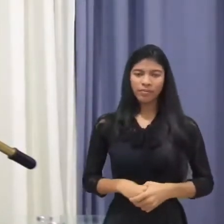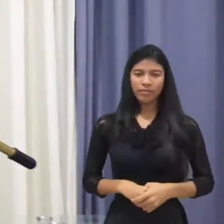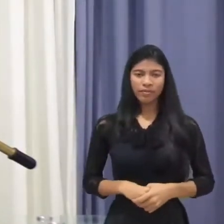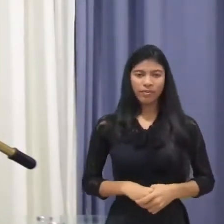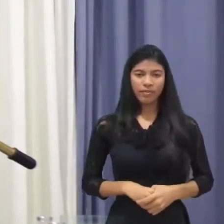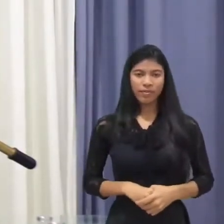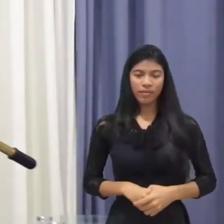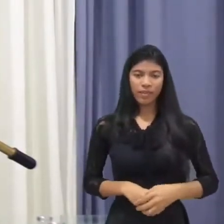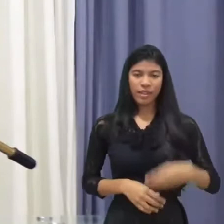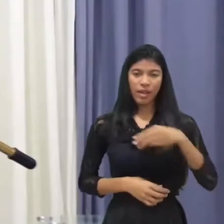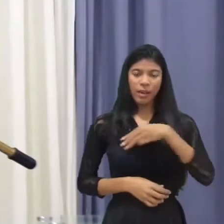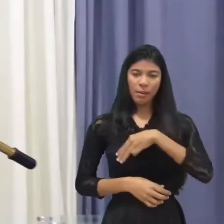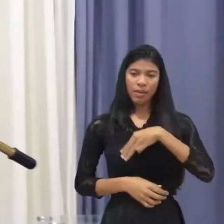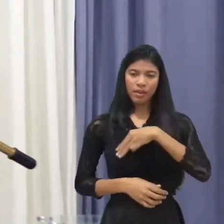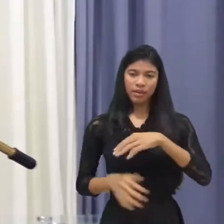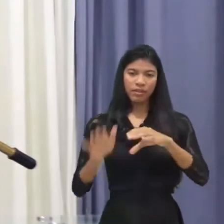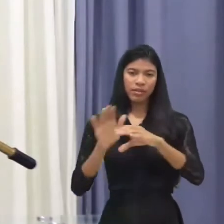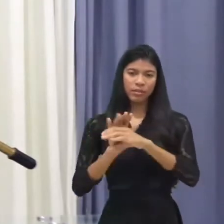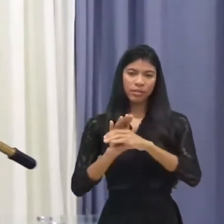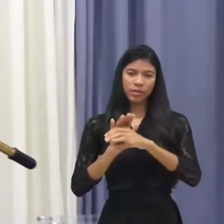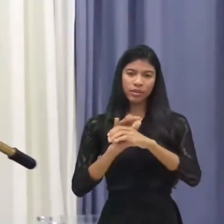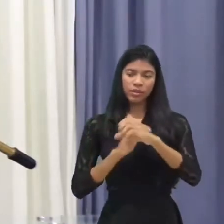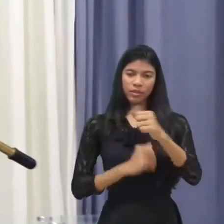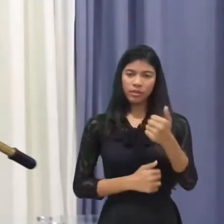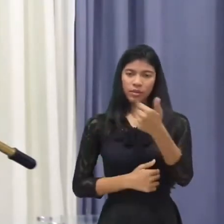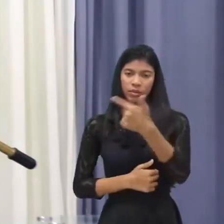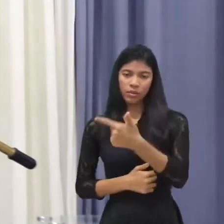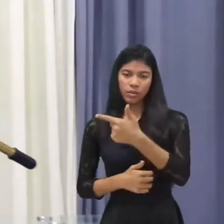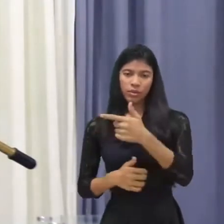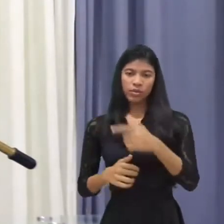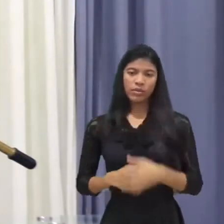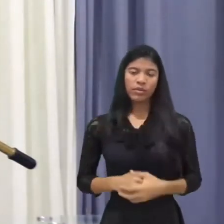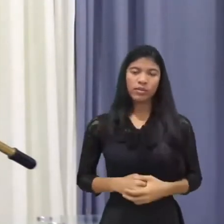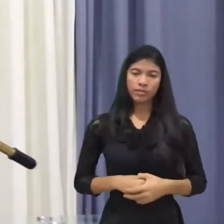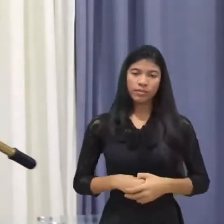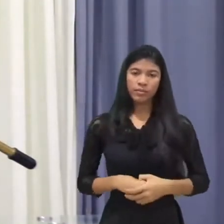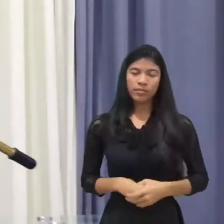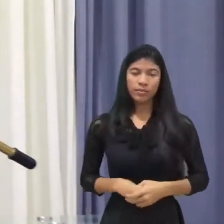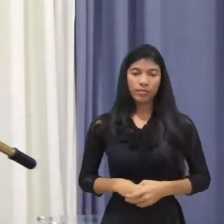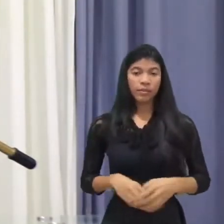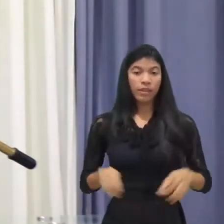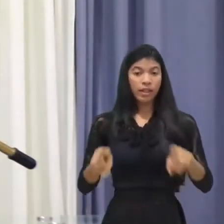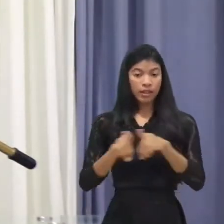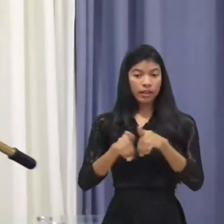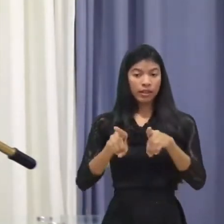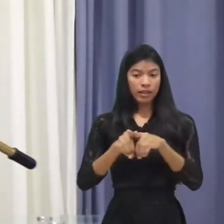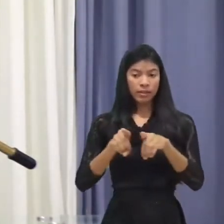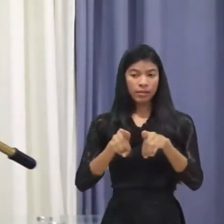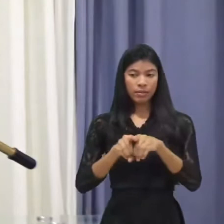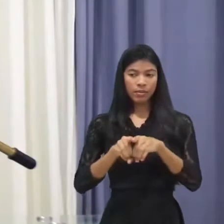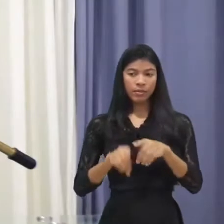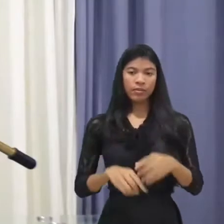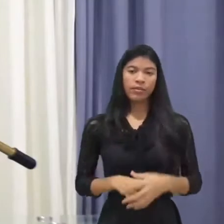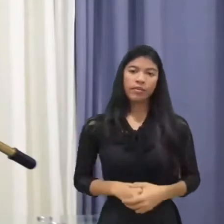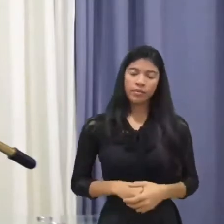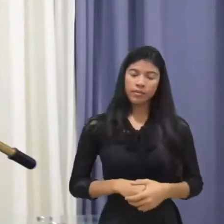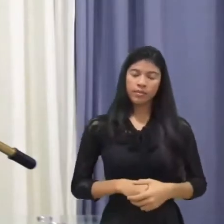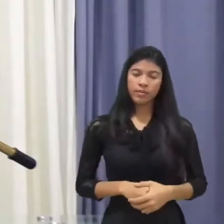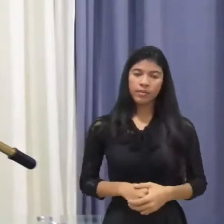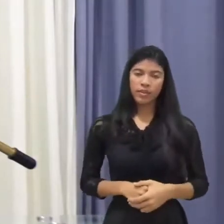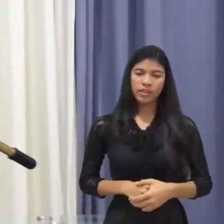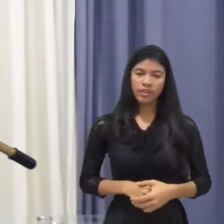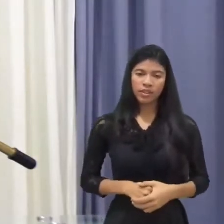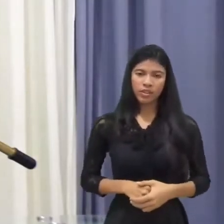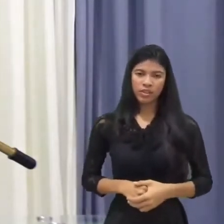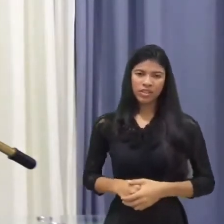conforme Mateus 12, 29, João 10 e 12. Também pode ser usada com o sentido de levar